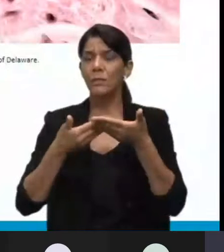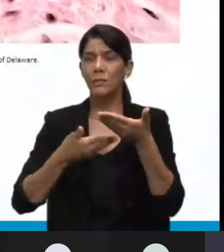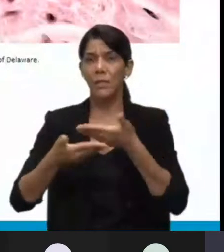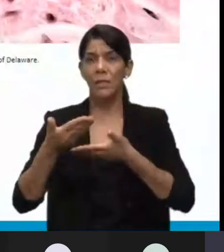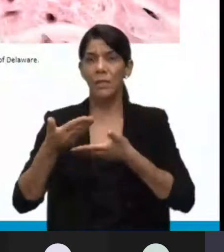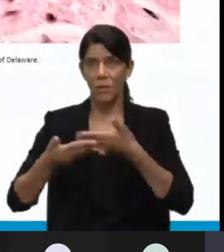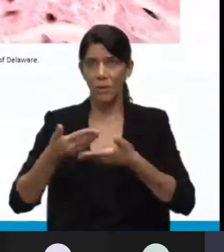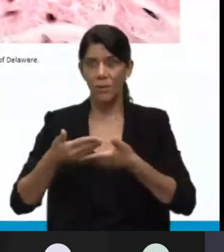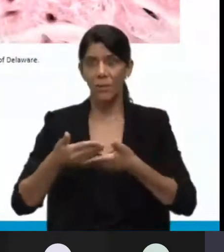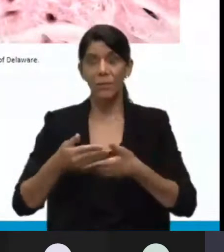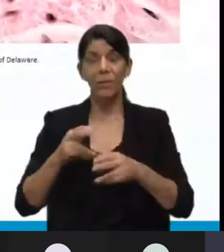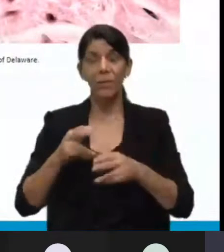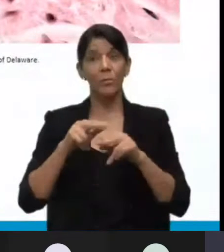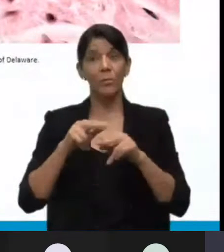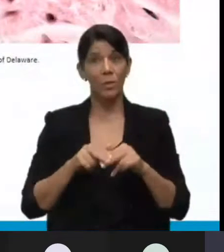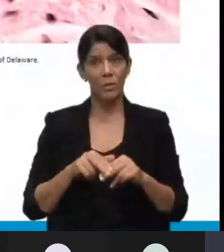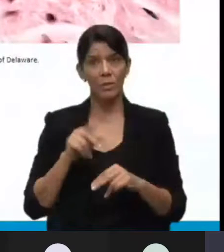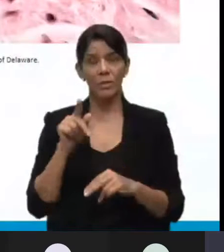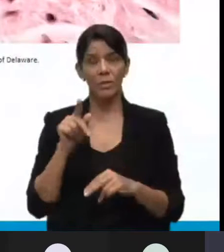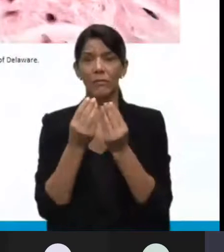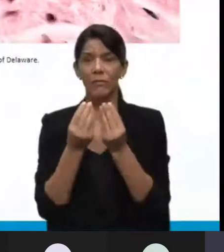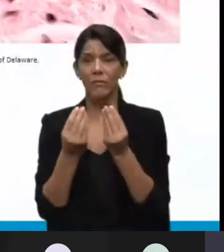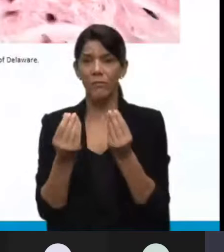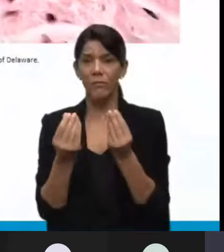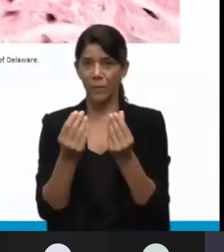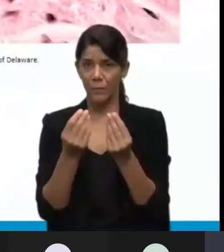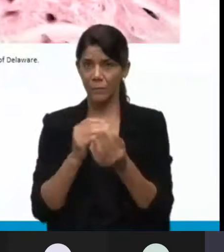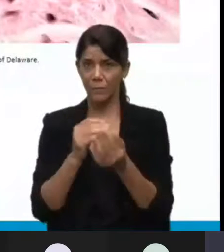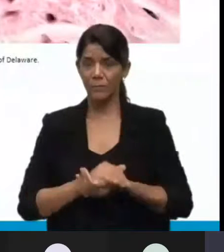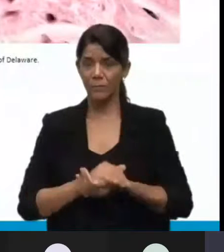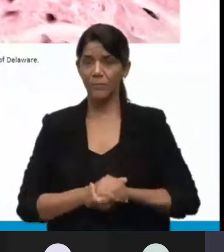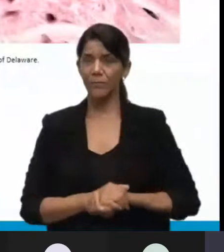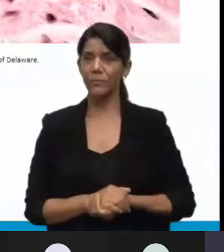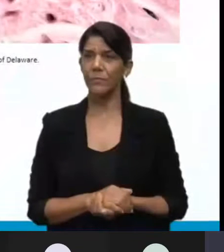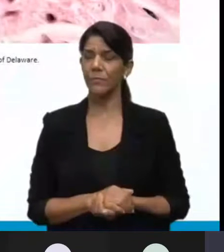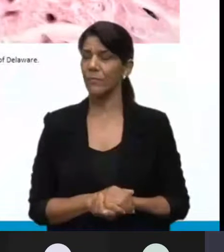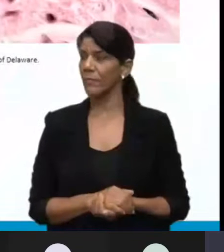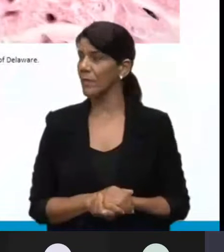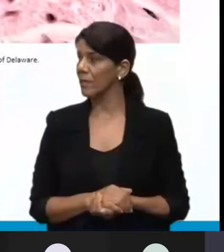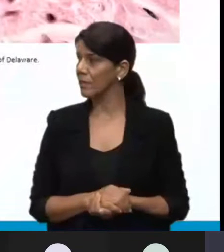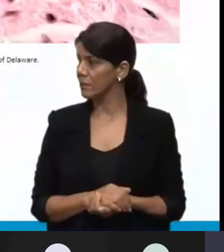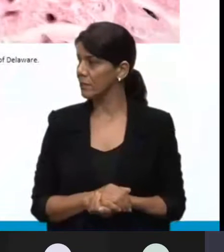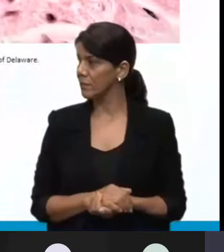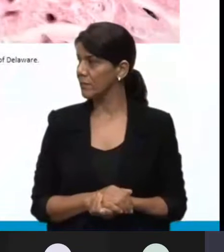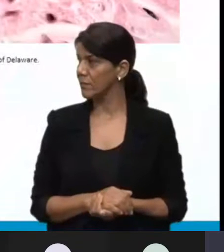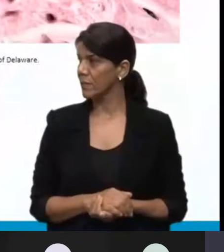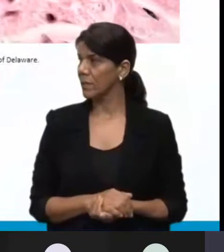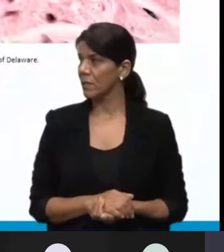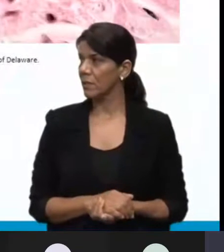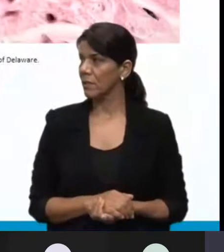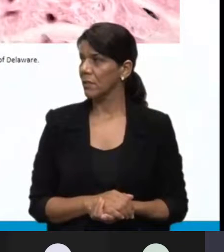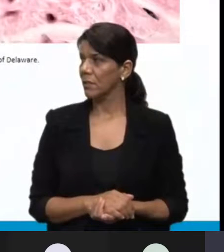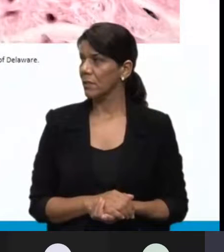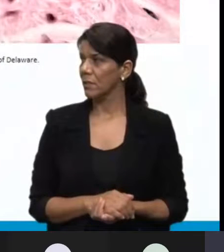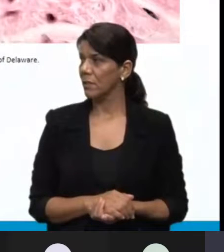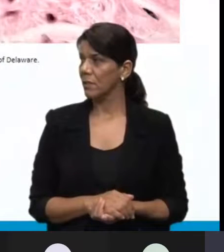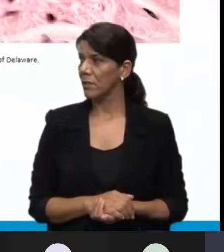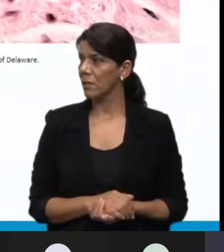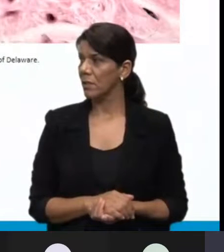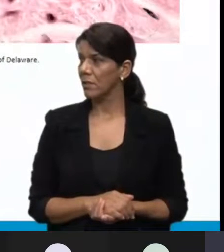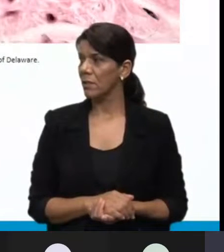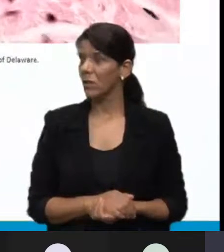dessas trocas, tá? Então, por isso que ele é fino. Uma característica importante aqui que a gente falou, quando a gente estava